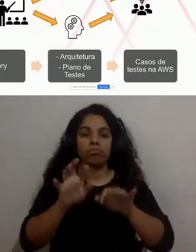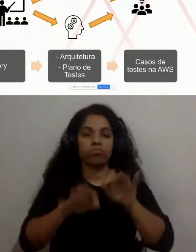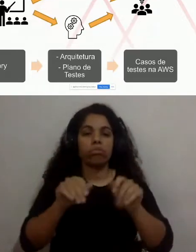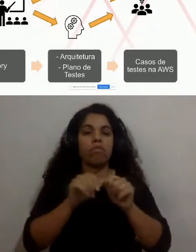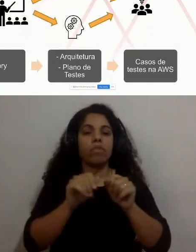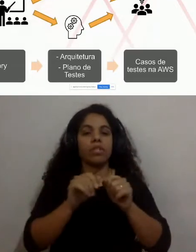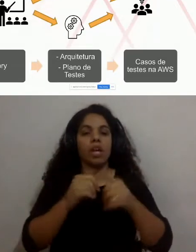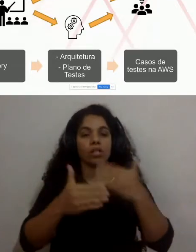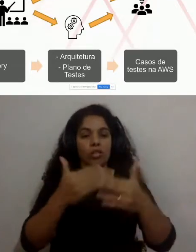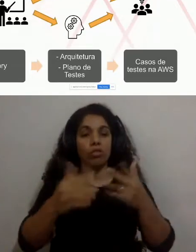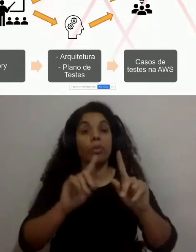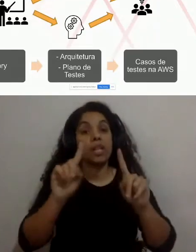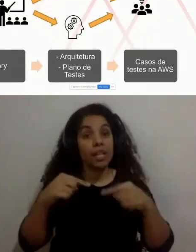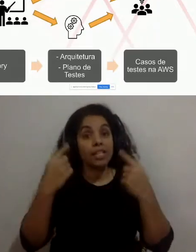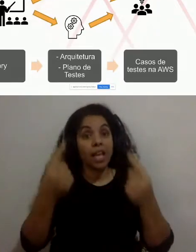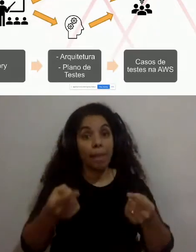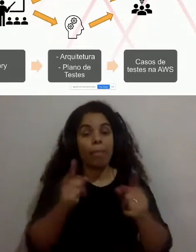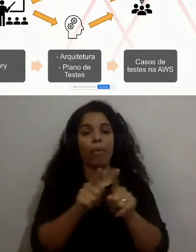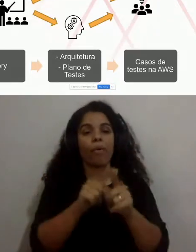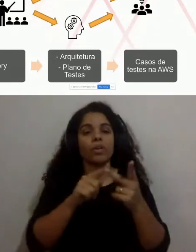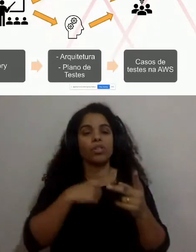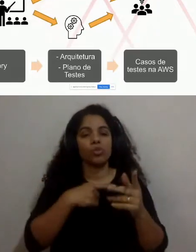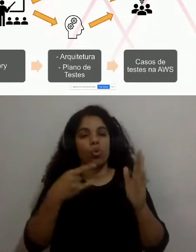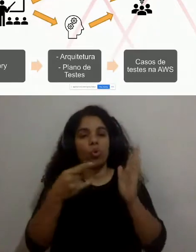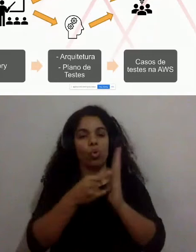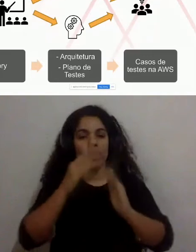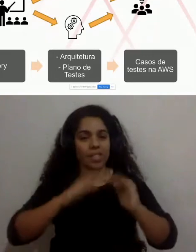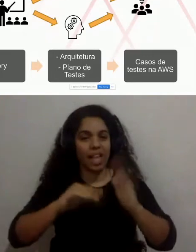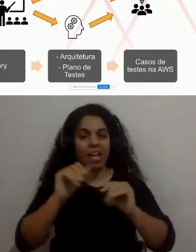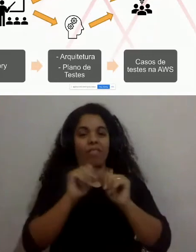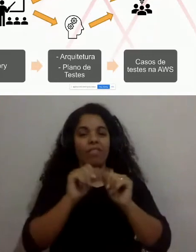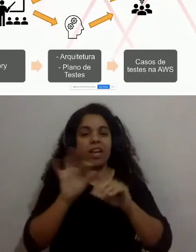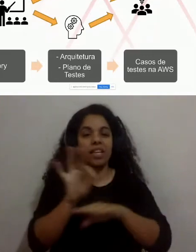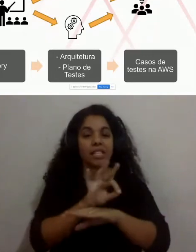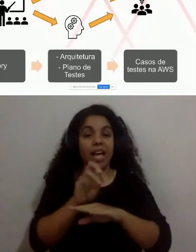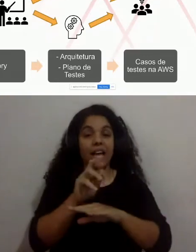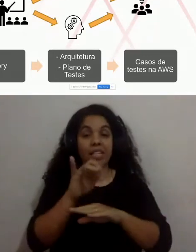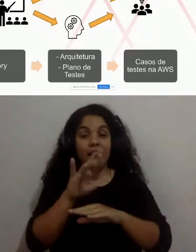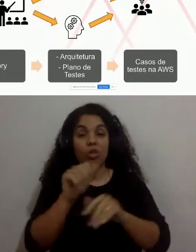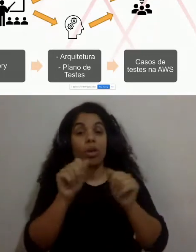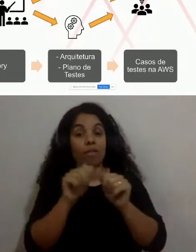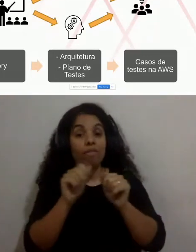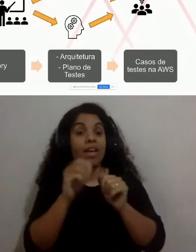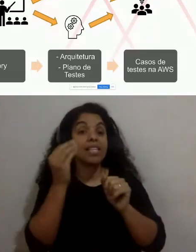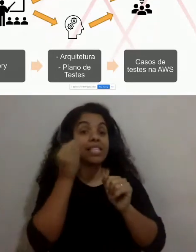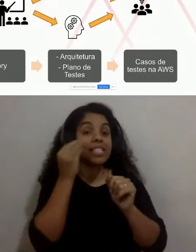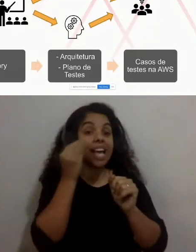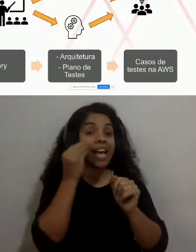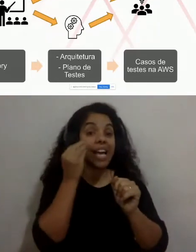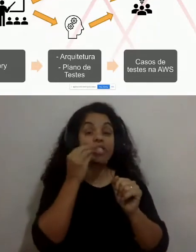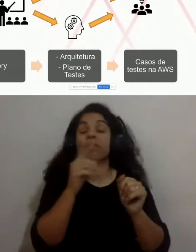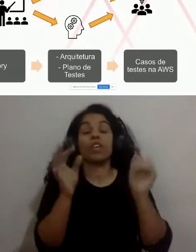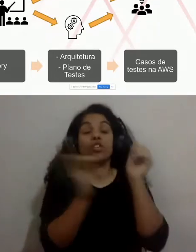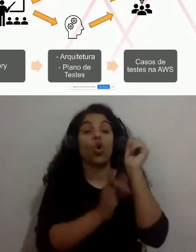desenvolvimento. Depois, o Dev que fez a arquitetura e fez o teste, e fez o